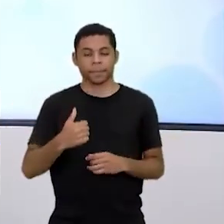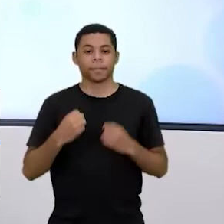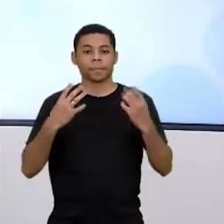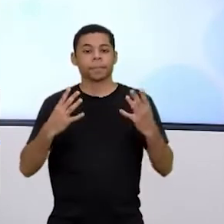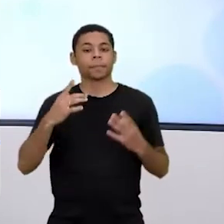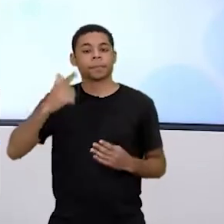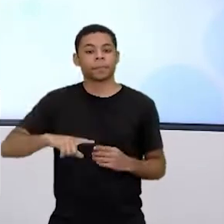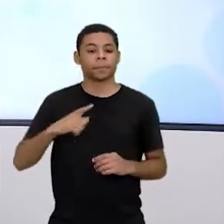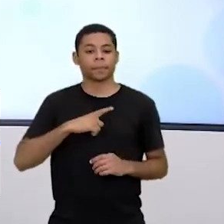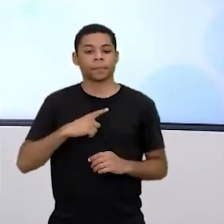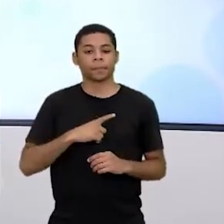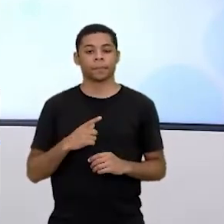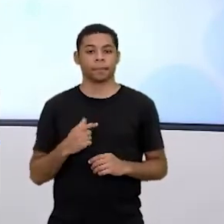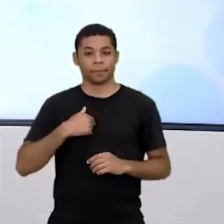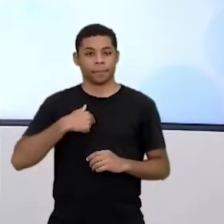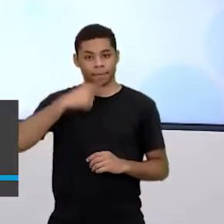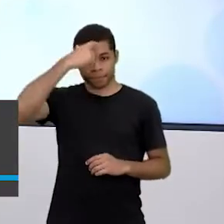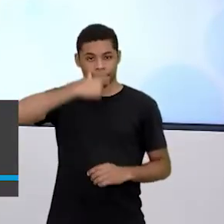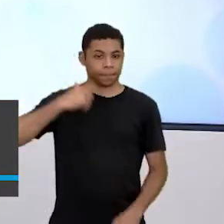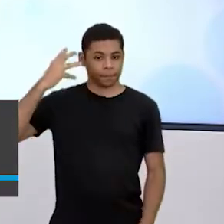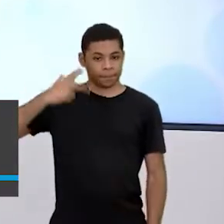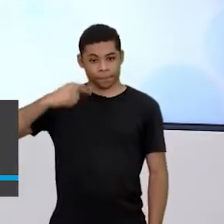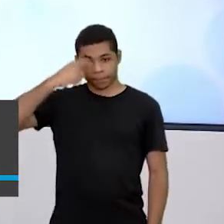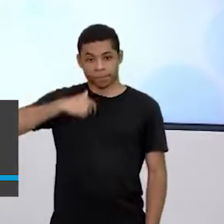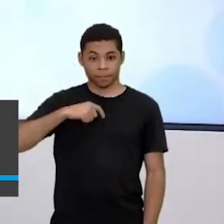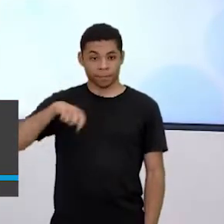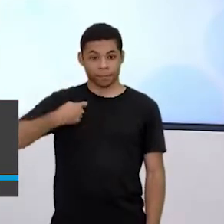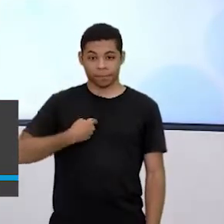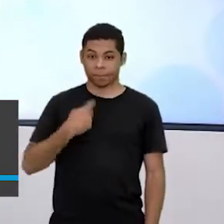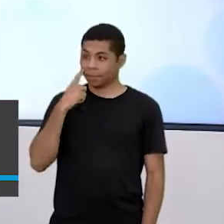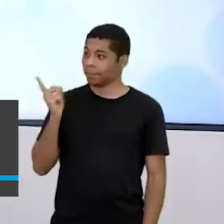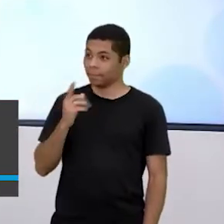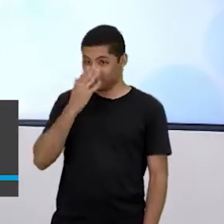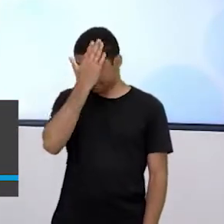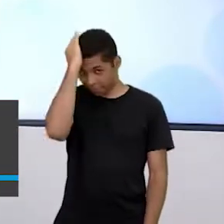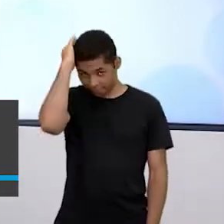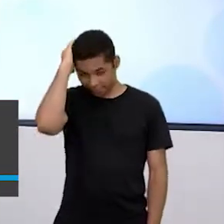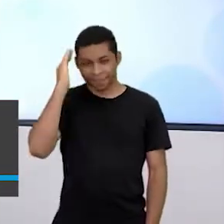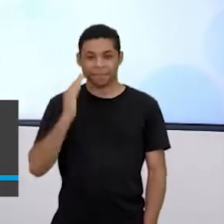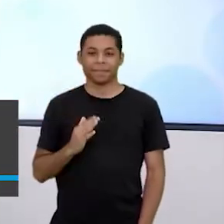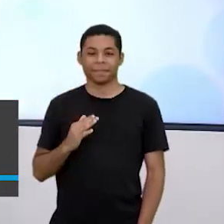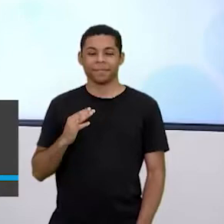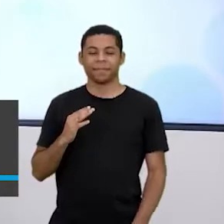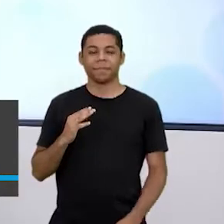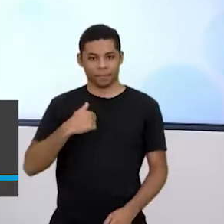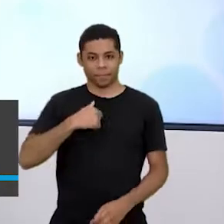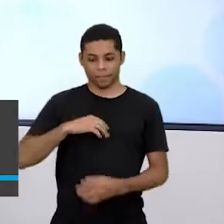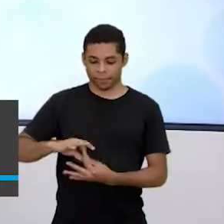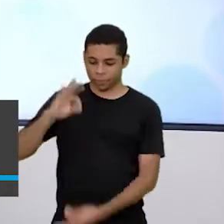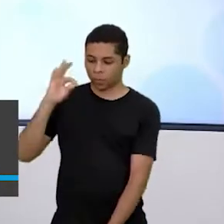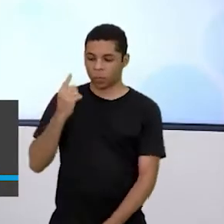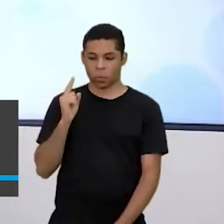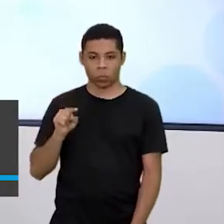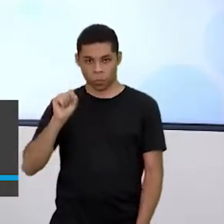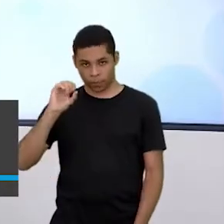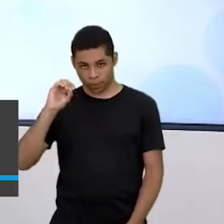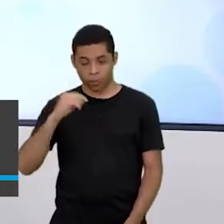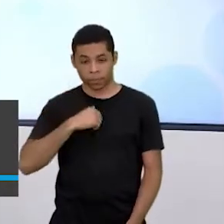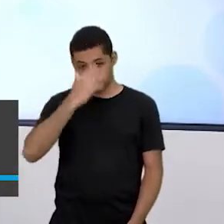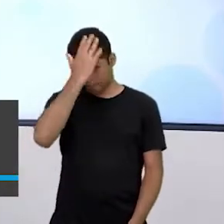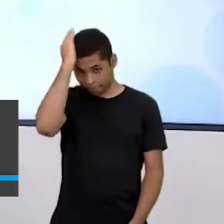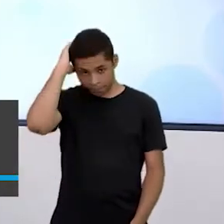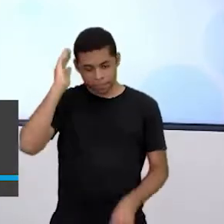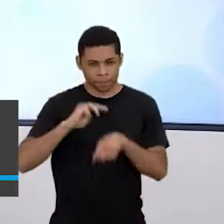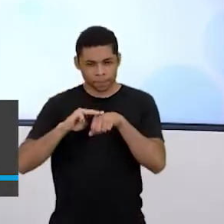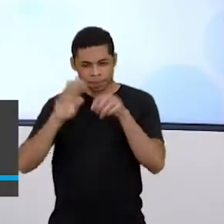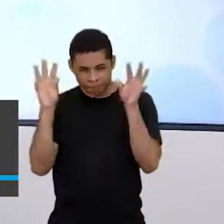com a descrição. Vou fazer minha audiodescrição. Então o meu sinal é esse aqui. Meu nome é Ed, sou um homem de 1,80 m. Tenho cabelo castanho escuro, olho